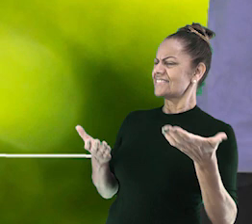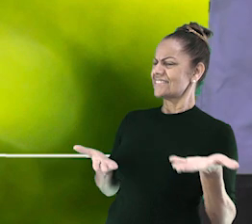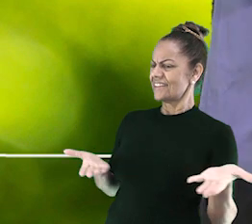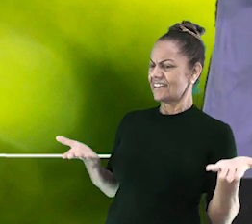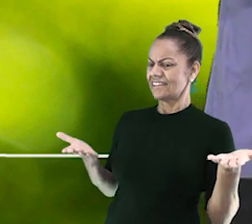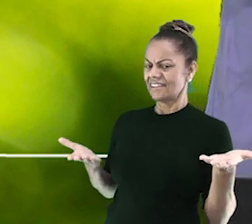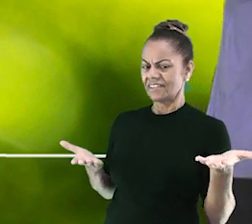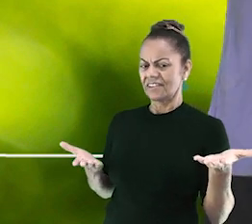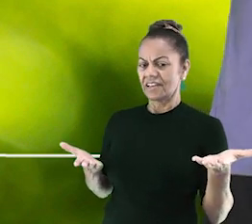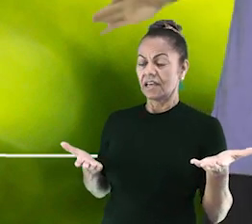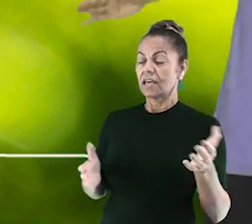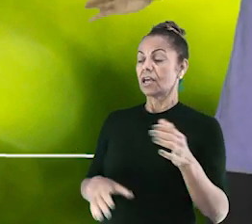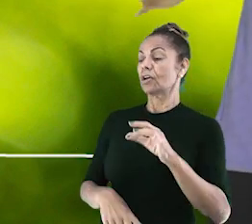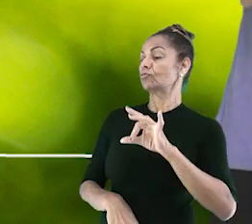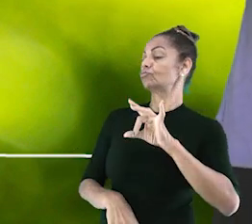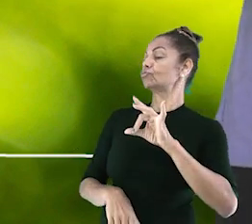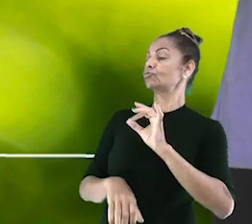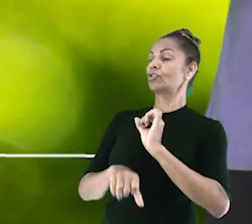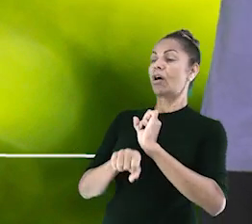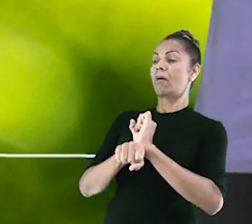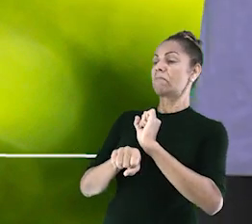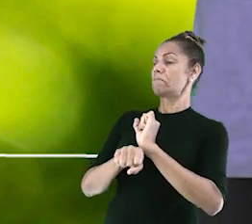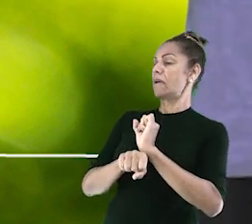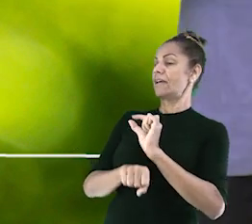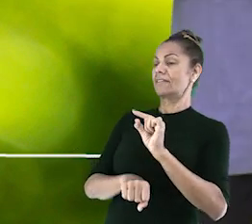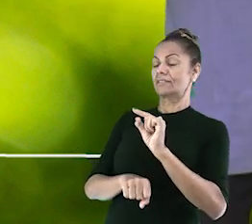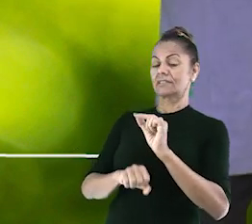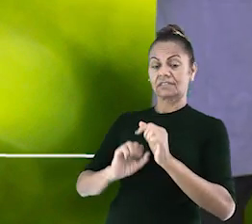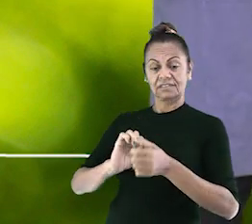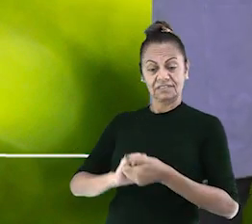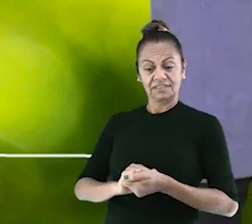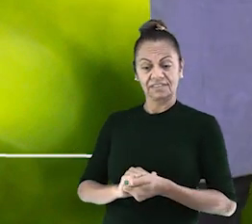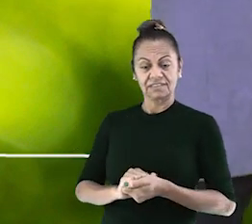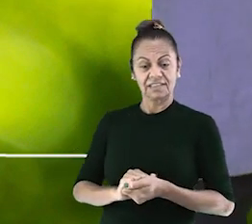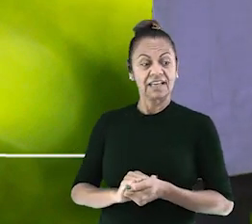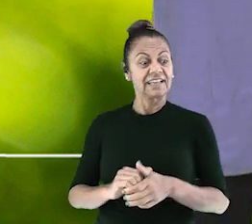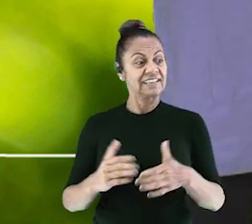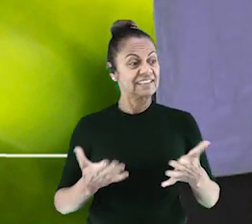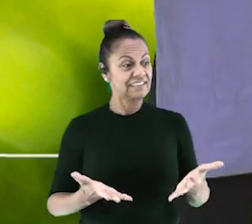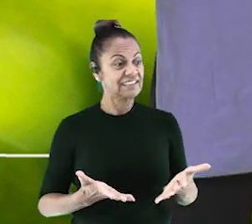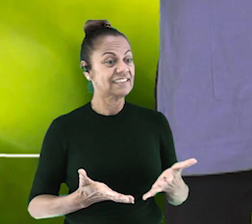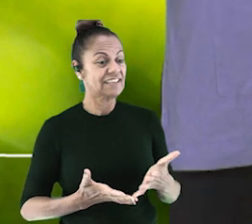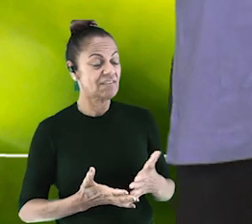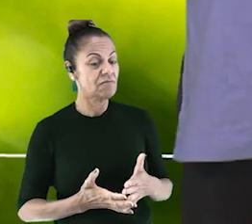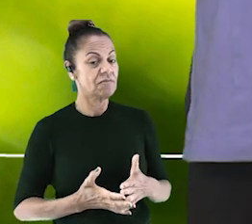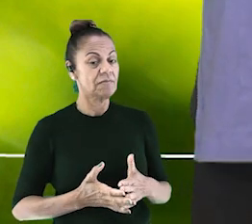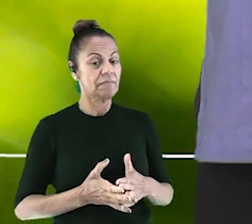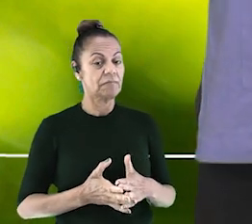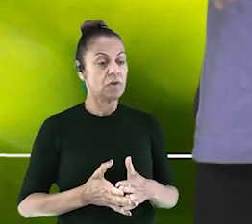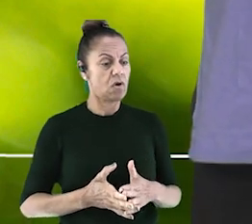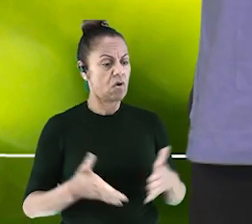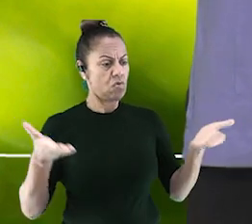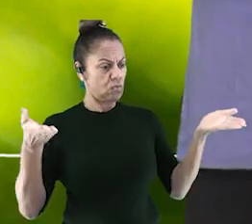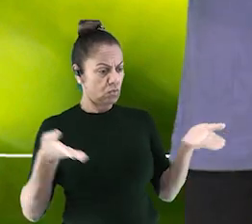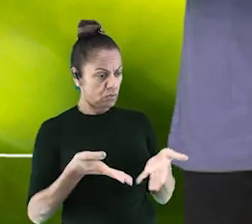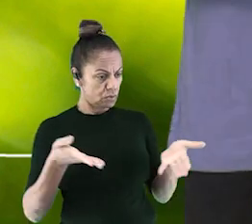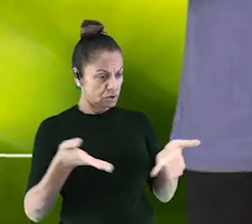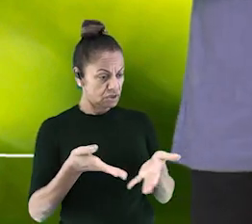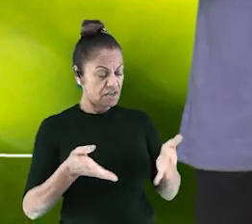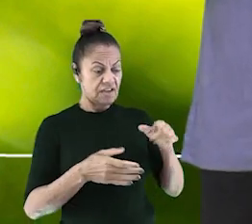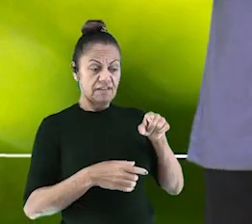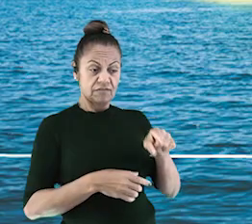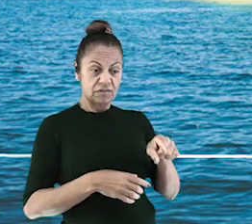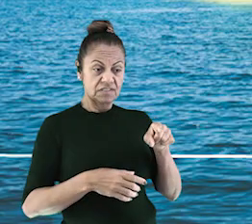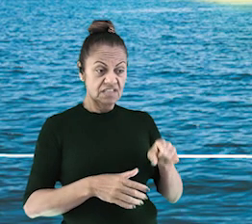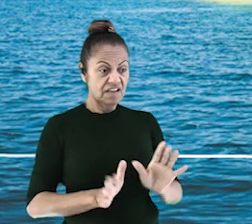Claro que sim, bem-te-vi, estava só te esperando. Então bem-te-vi